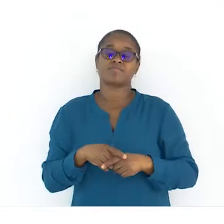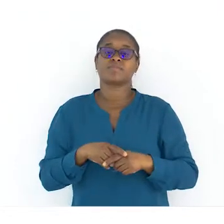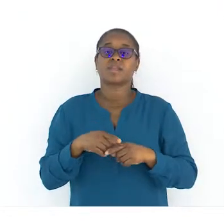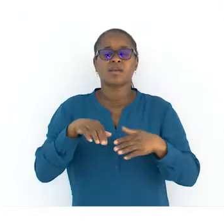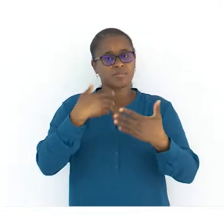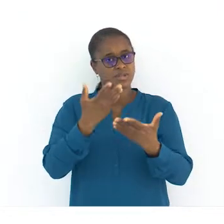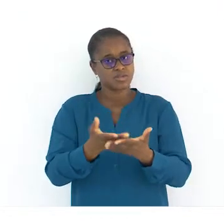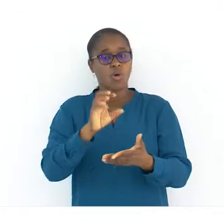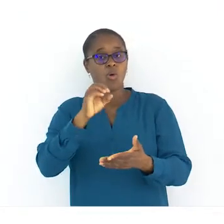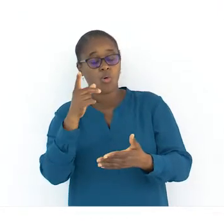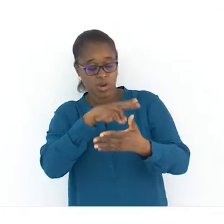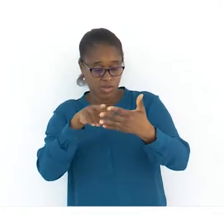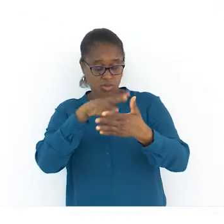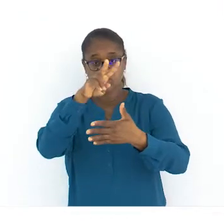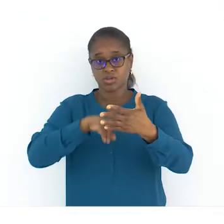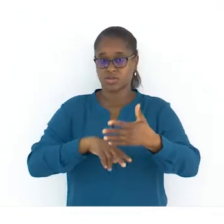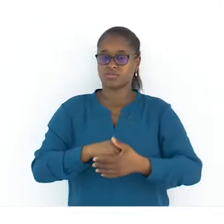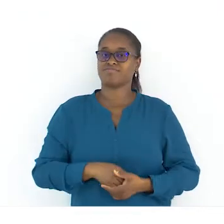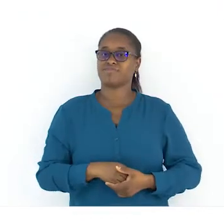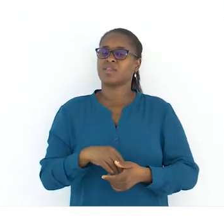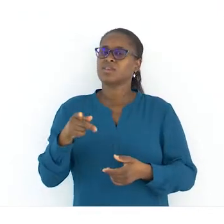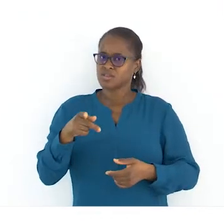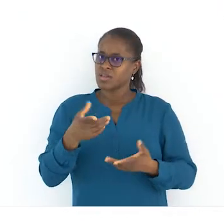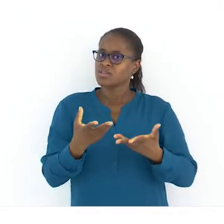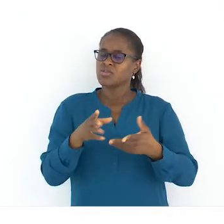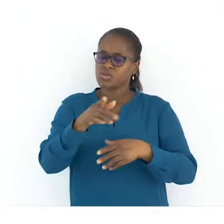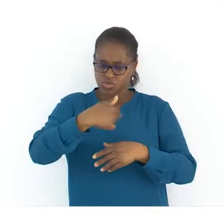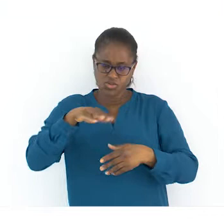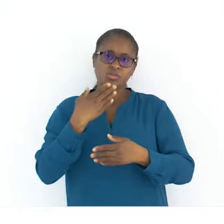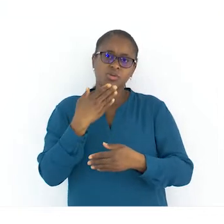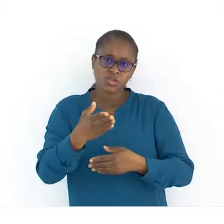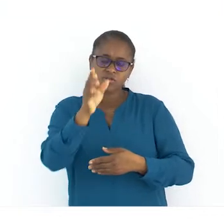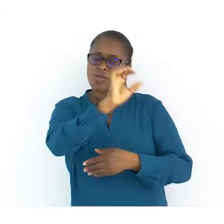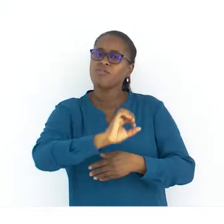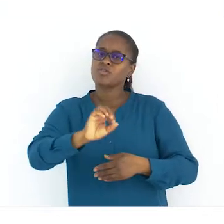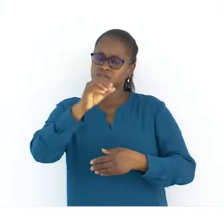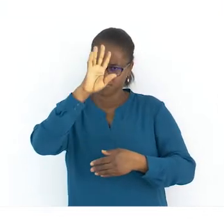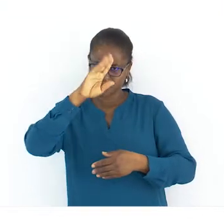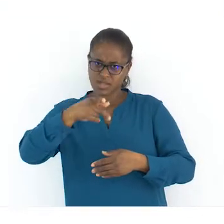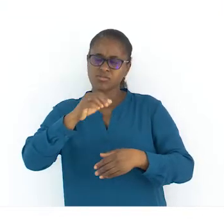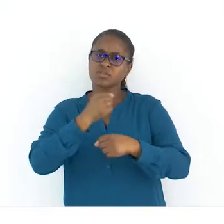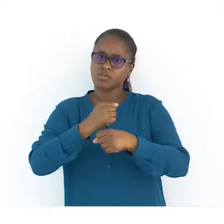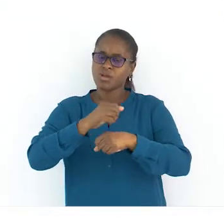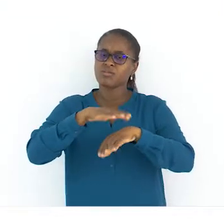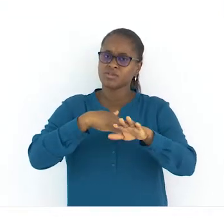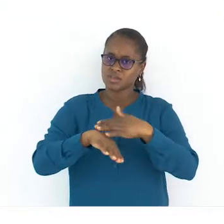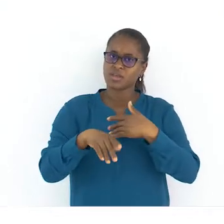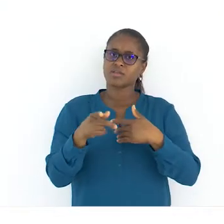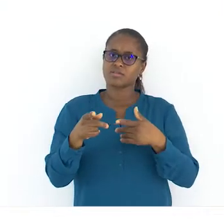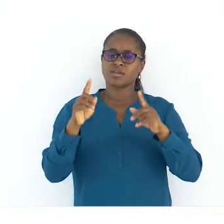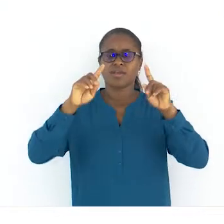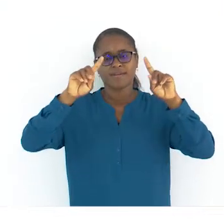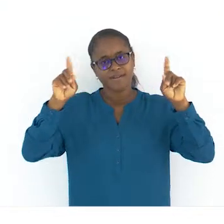texto. Neste caso, as didascálias é o que nós pedimos que vocês levassem em conta o trabalho que fizeram,